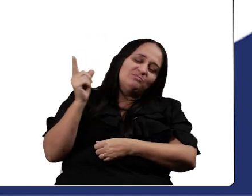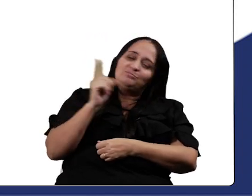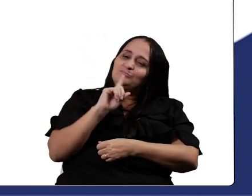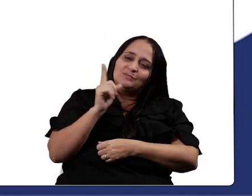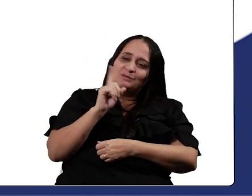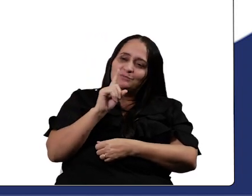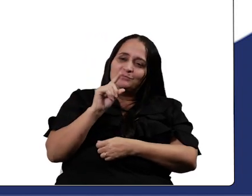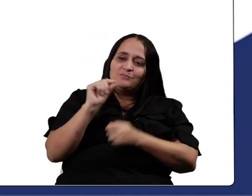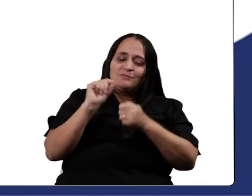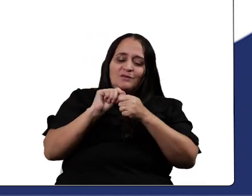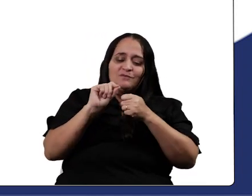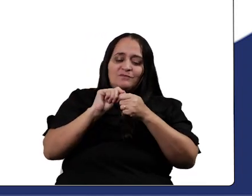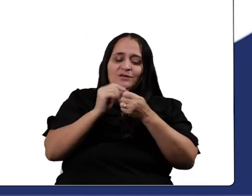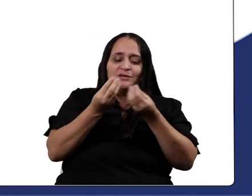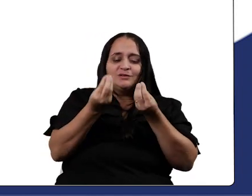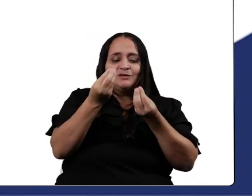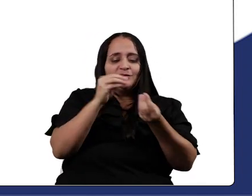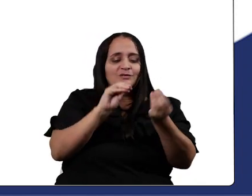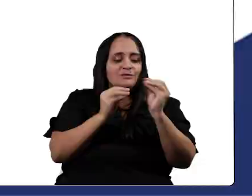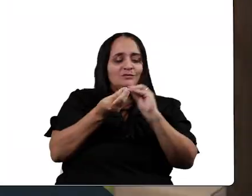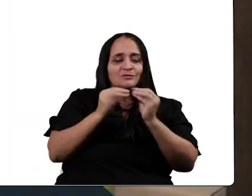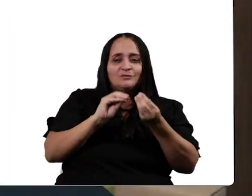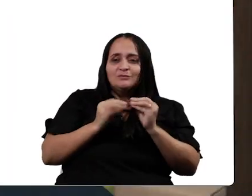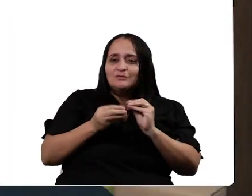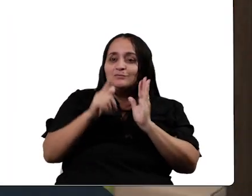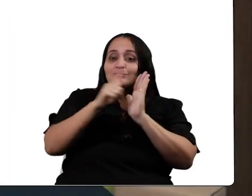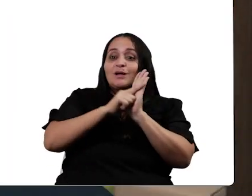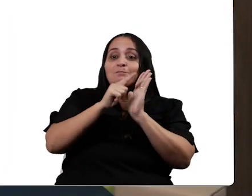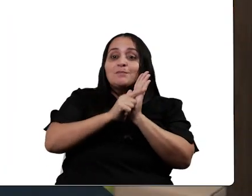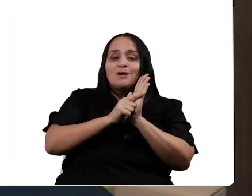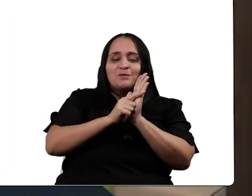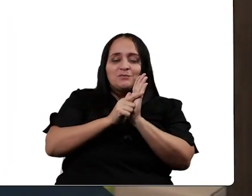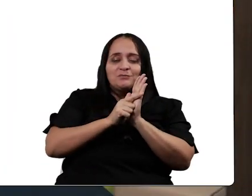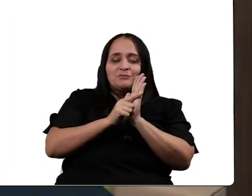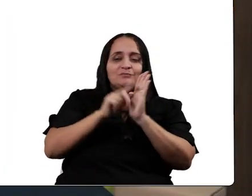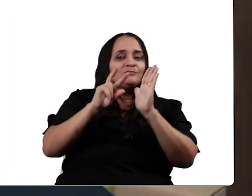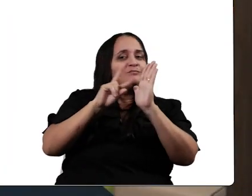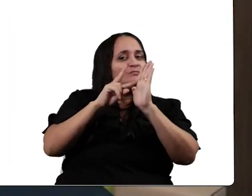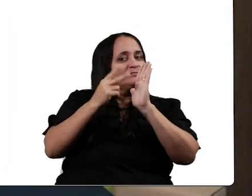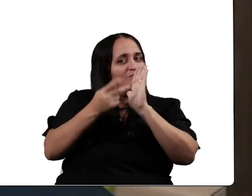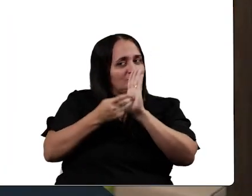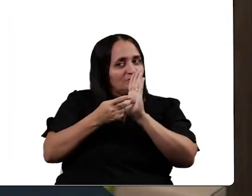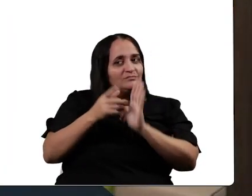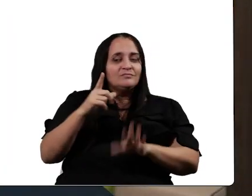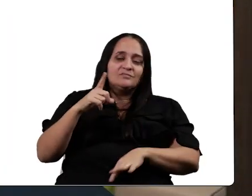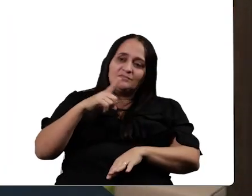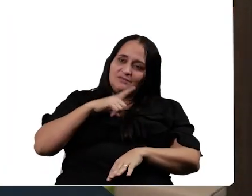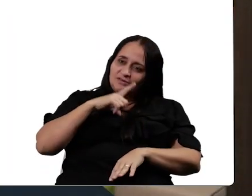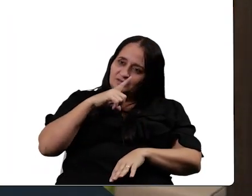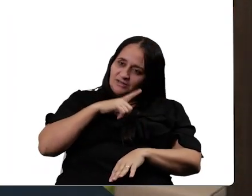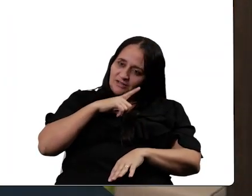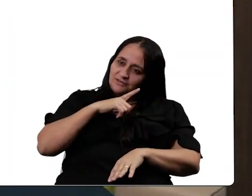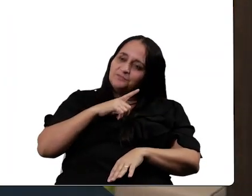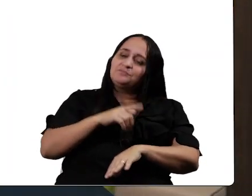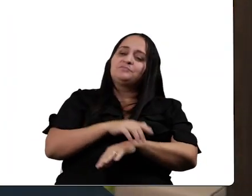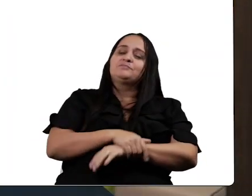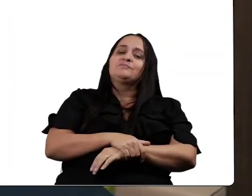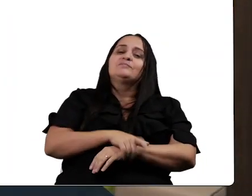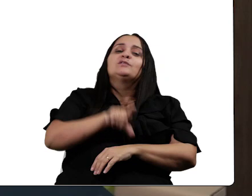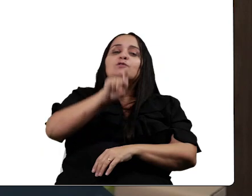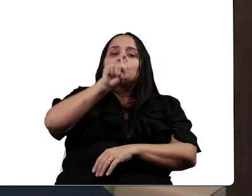Essa arara está feita em origami. E tem um significado, né, gente? A arara está feita em origami,